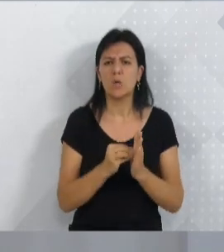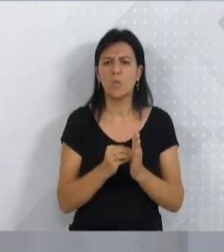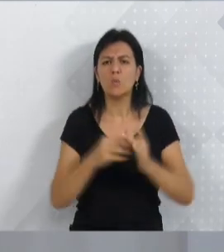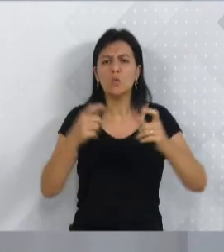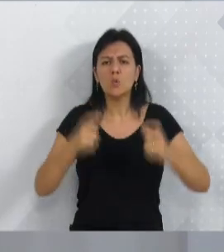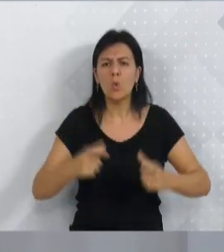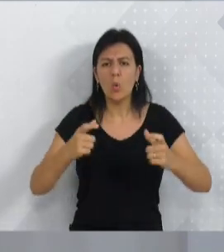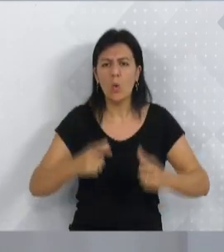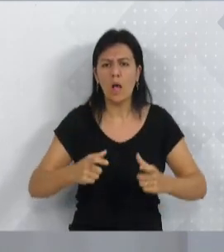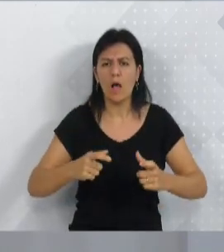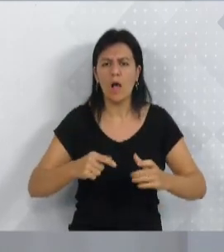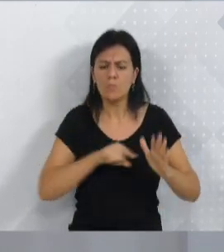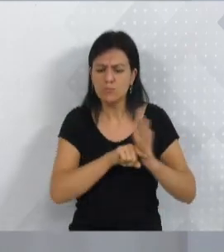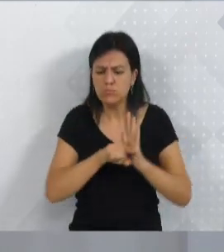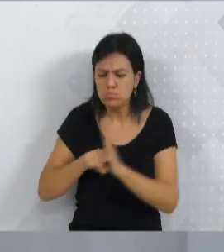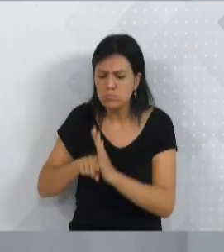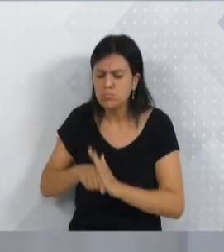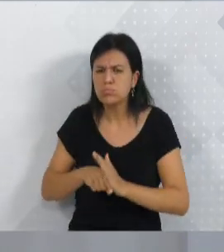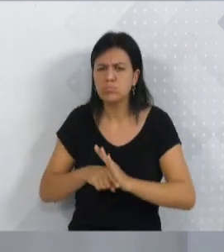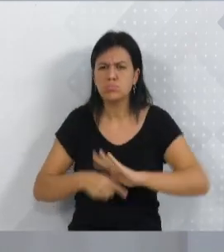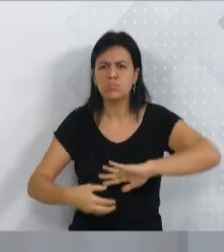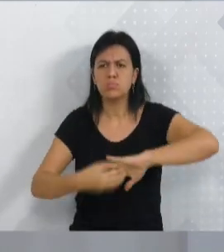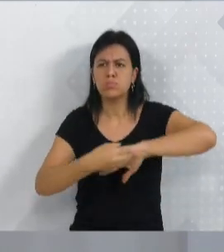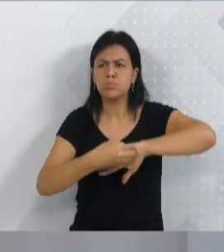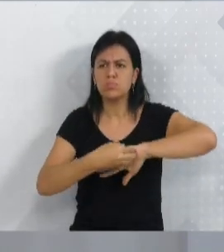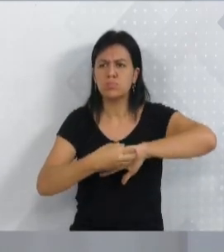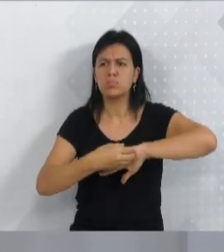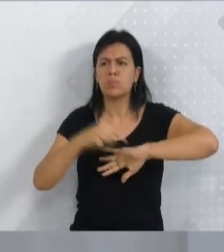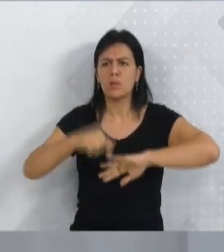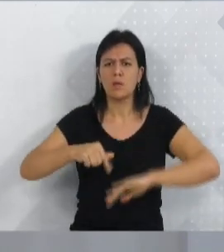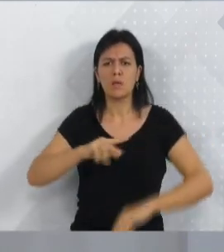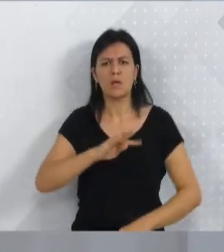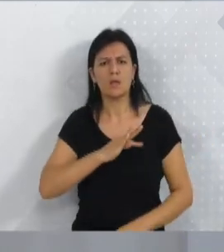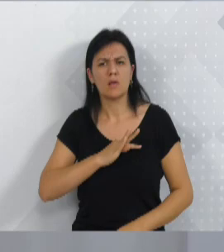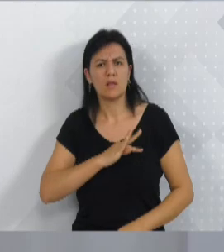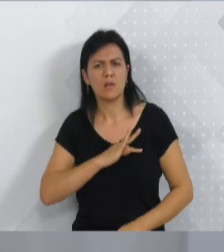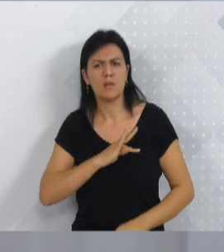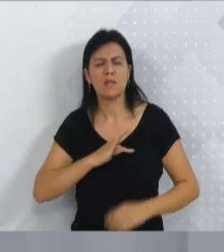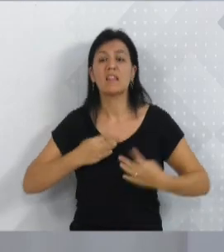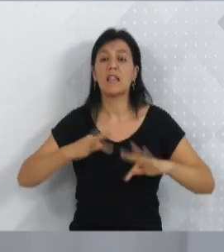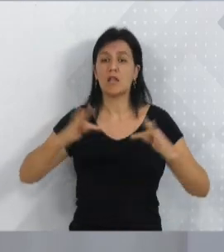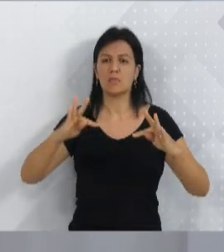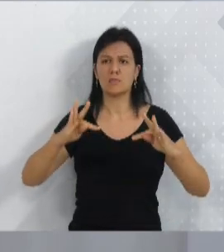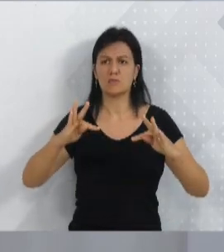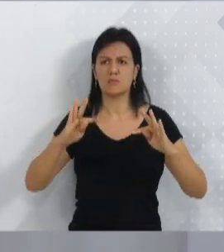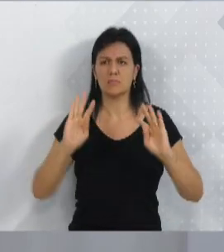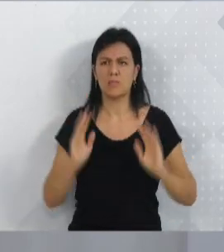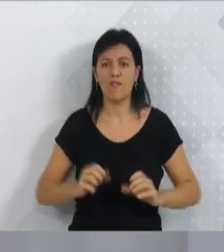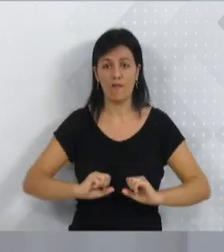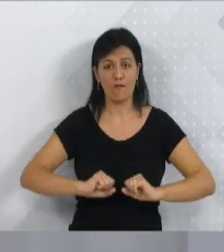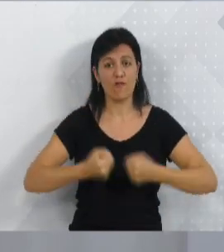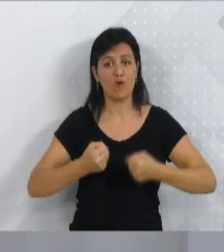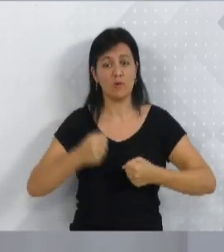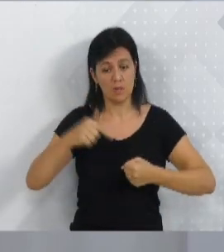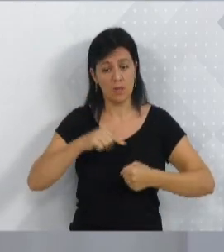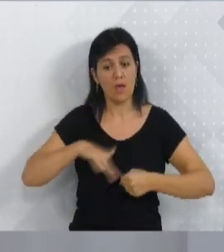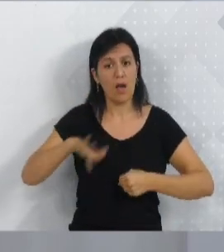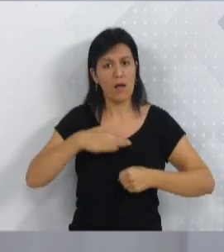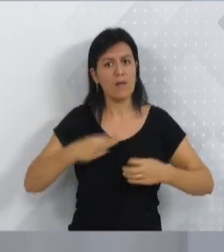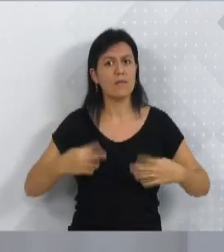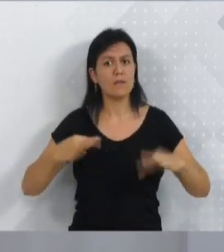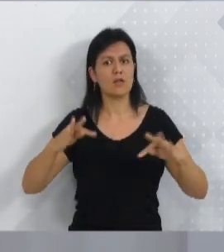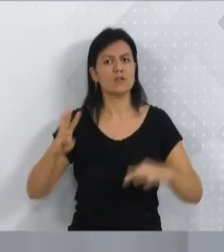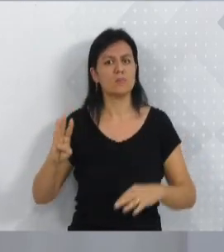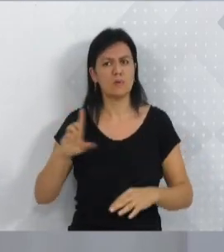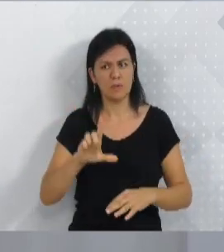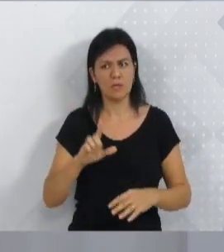ao INPI do Vale europeu como Vale digital Vale tecnologia um reconhecimento da força do setor tecnologia da cidade de Blumenau então